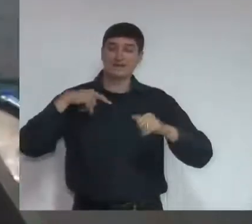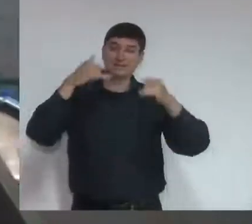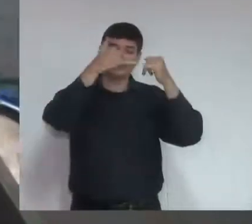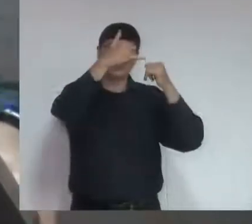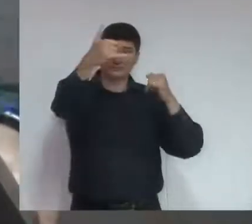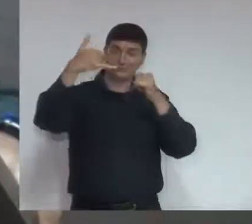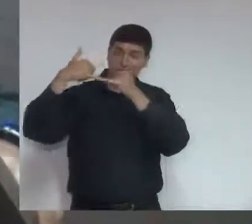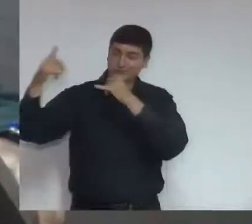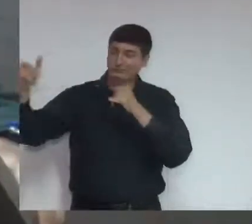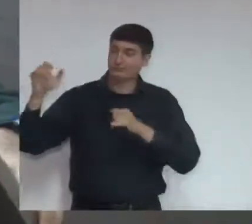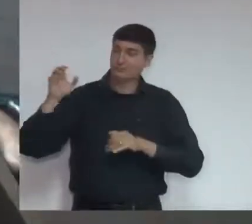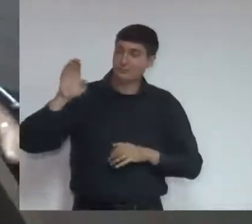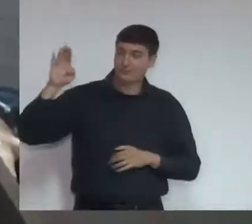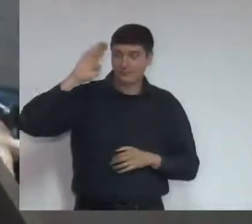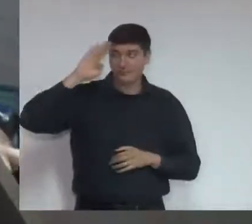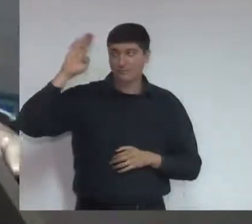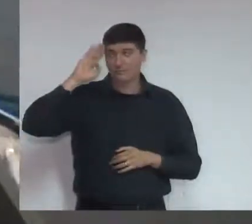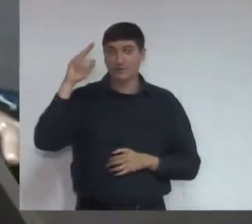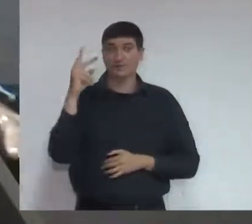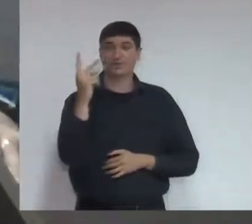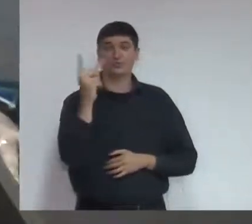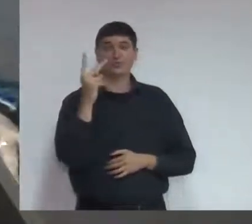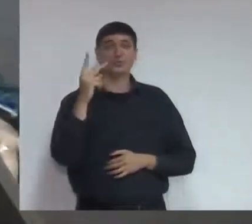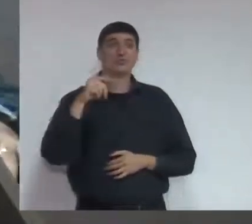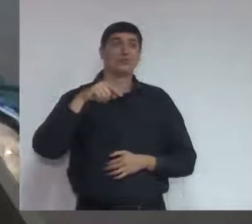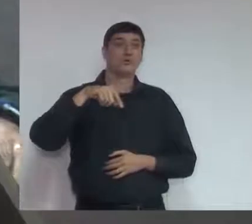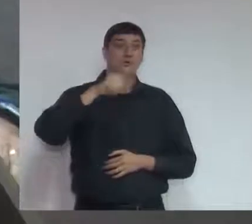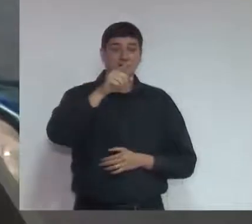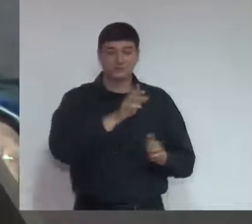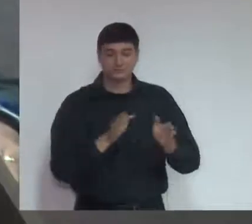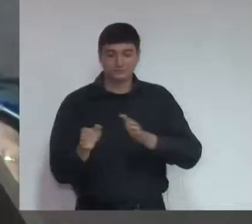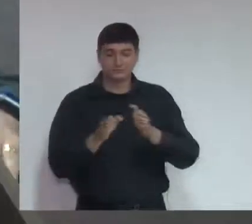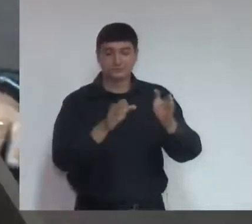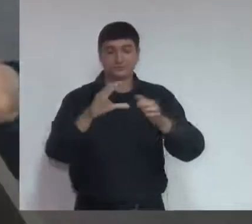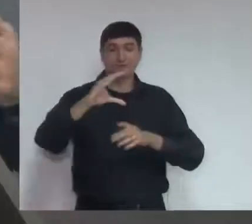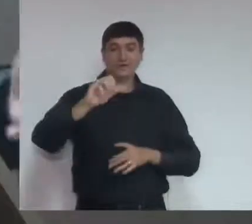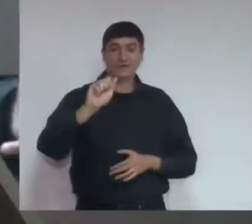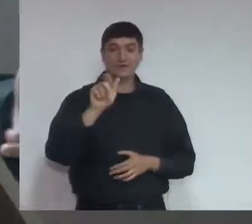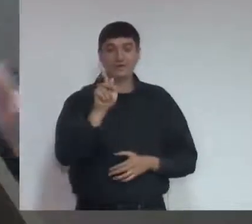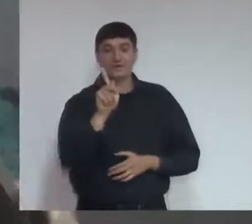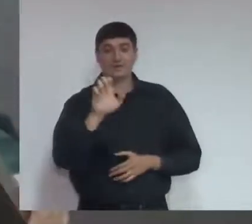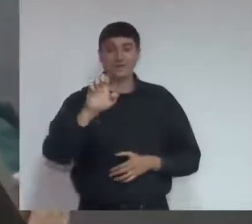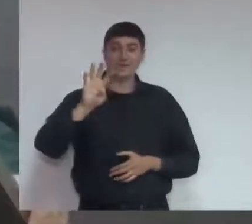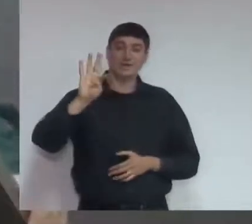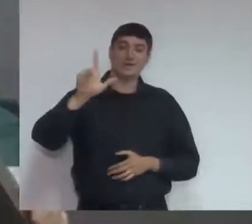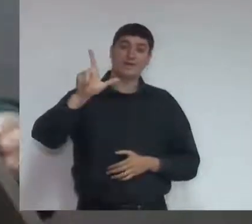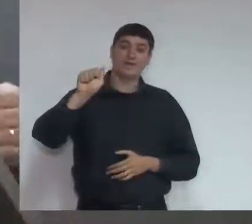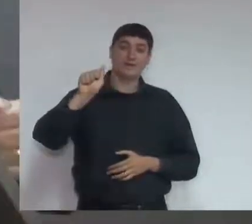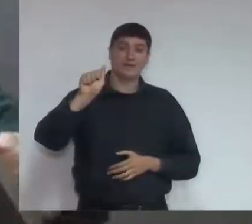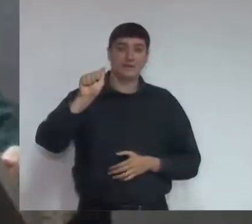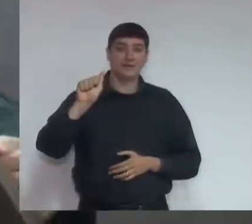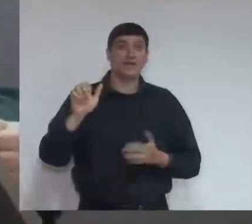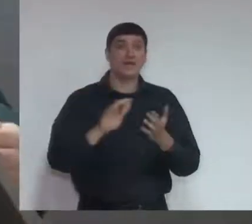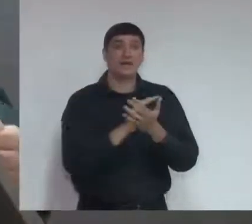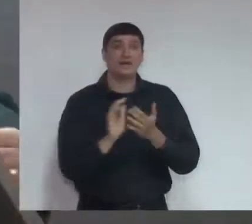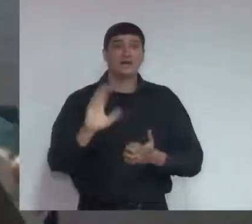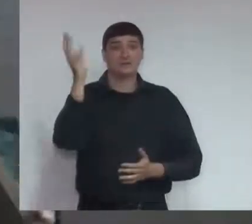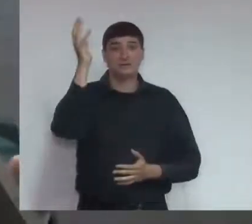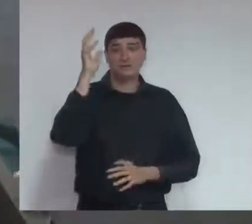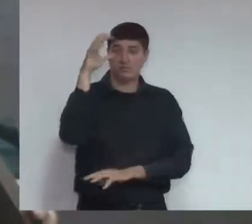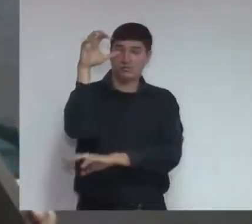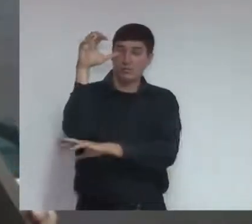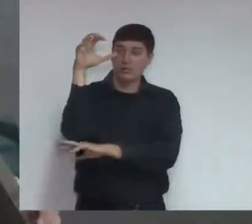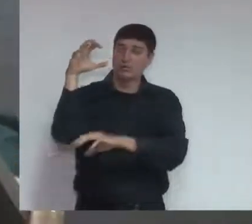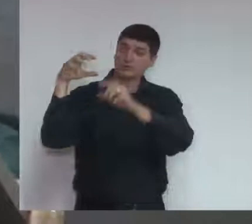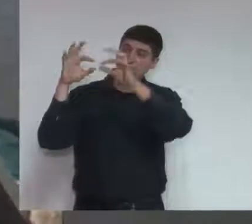acontece um acidente na Estrada da Boiada, na Estrada da Capela, que danifica algum poste de energia, toda aquela região